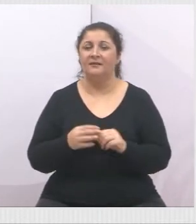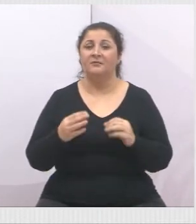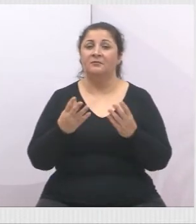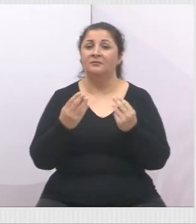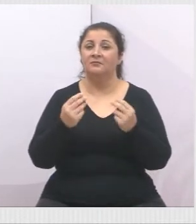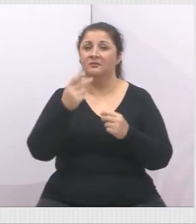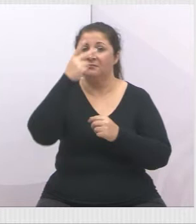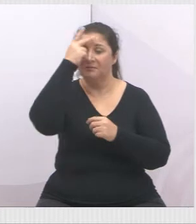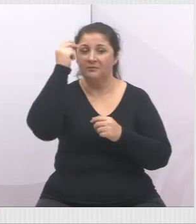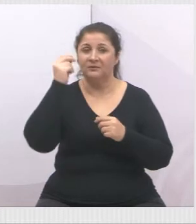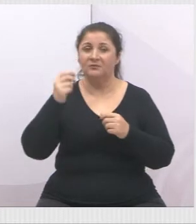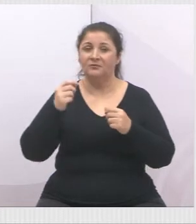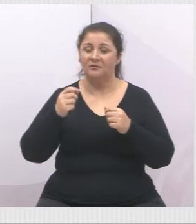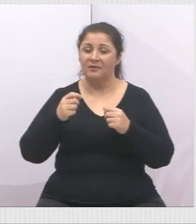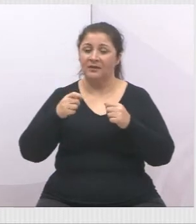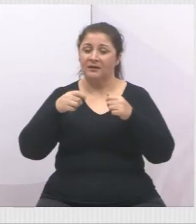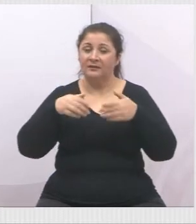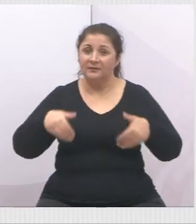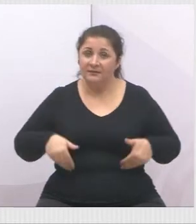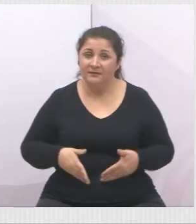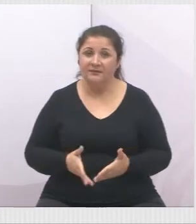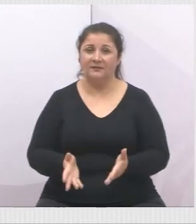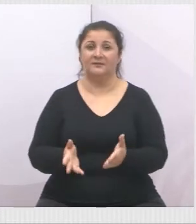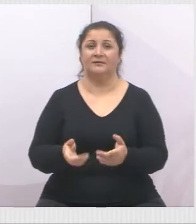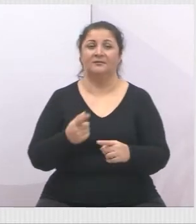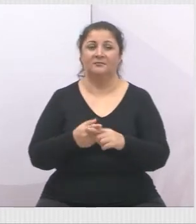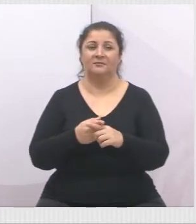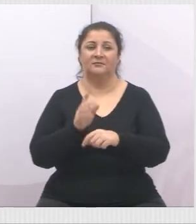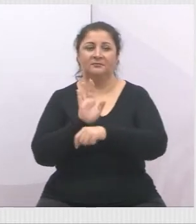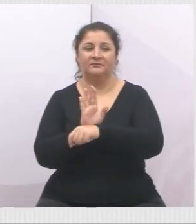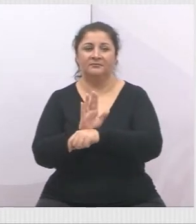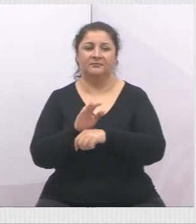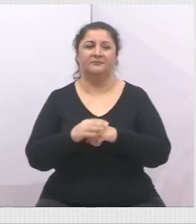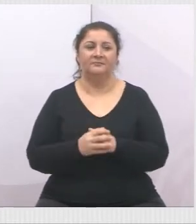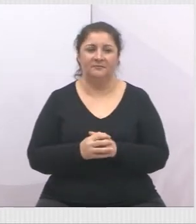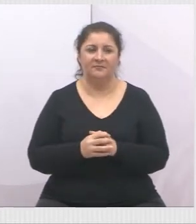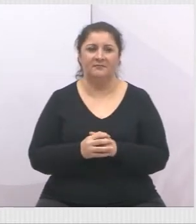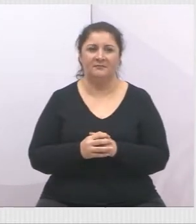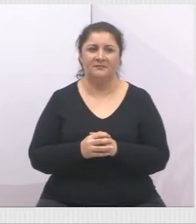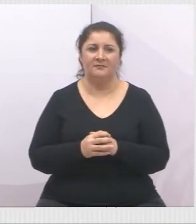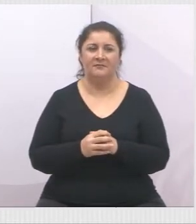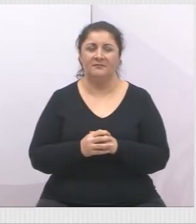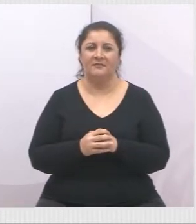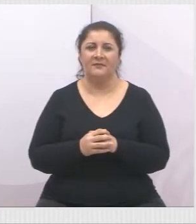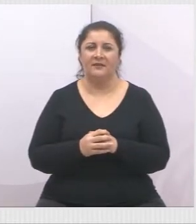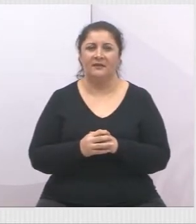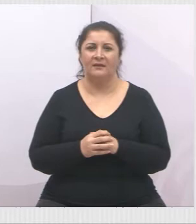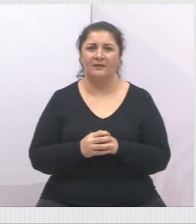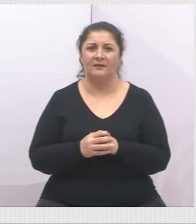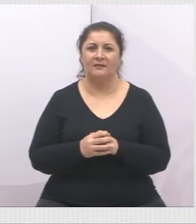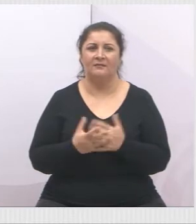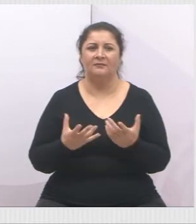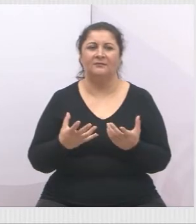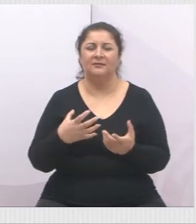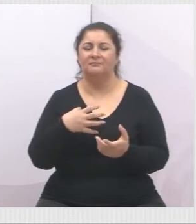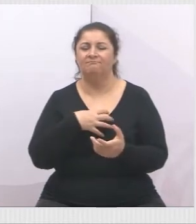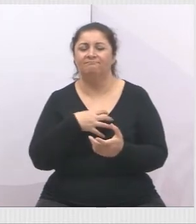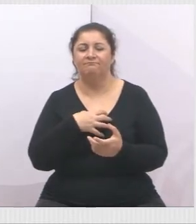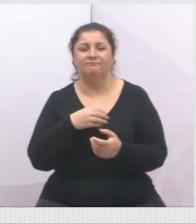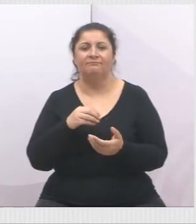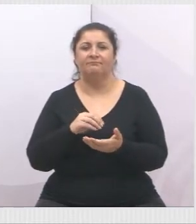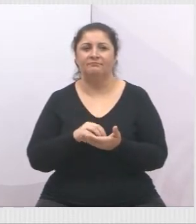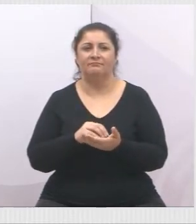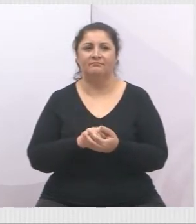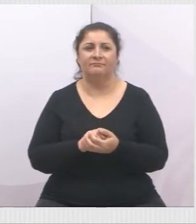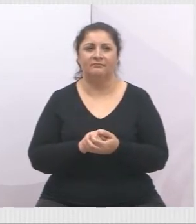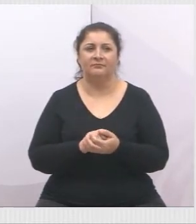Sua partida deixou um vazio impossível de ser preenchido. Ficou, porém, a força do seu exemplo.